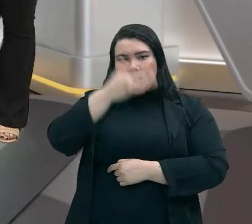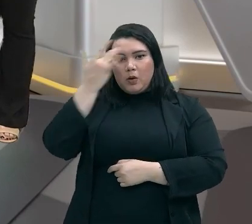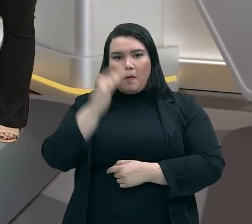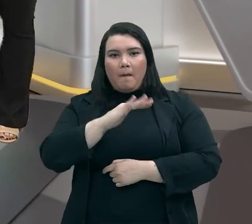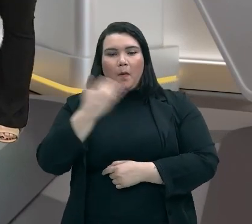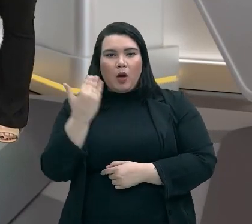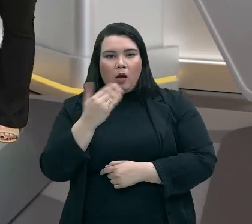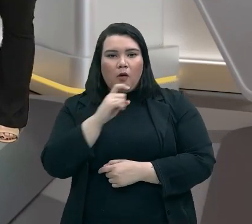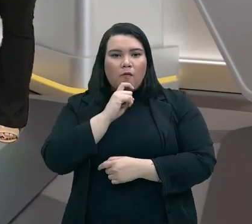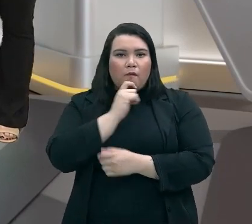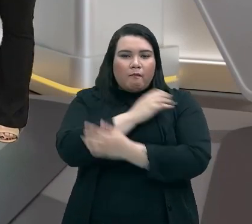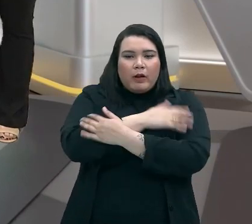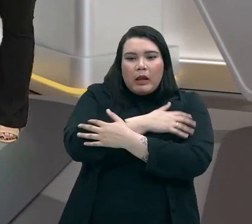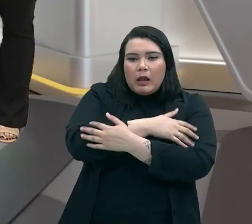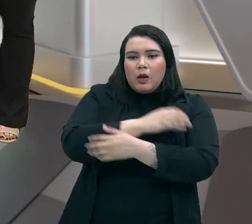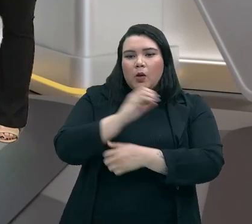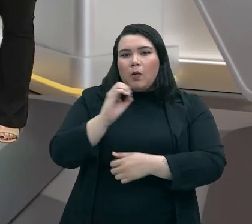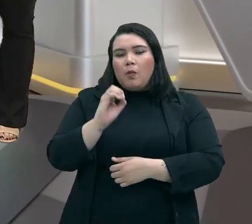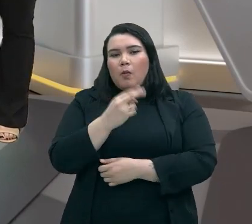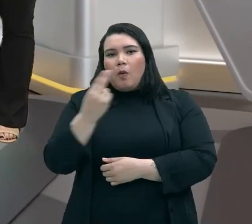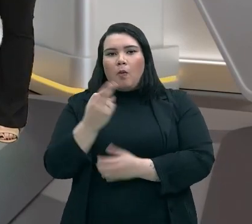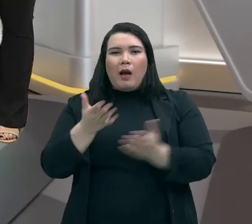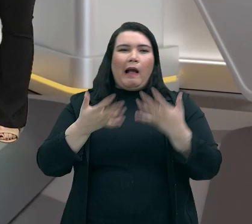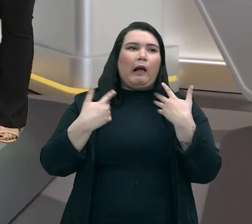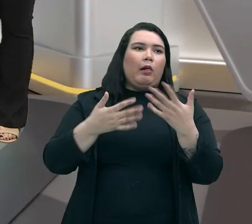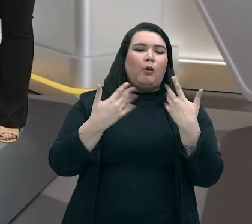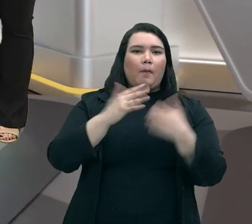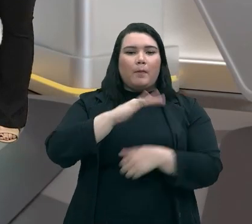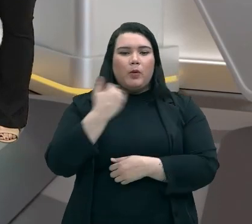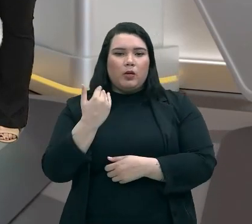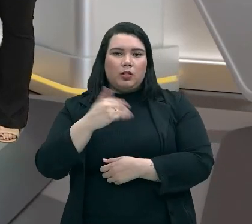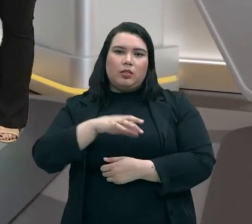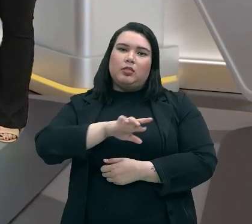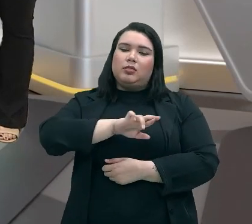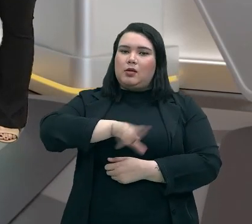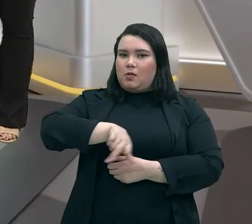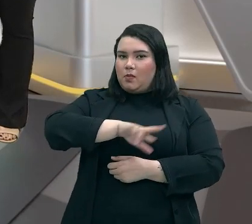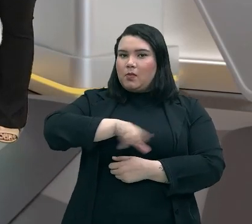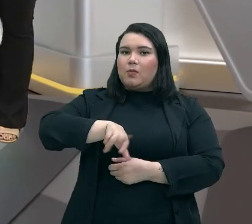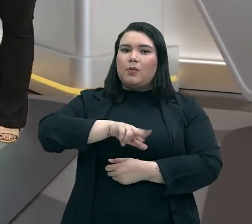frio. Ou de calor. Exatamente. E não necessariamente é só isso, né?